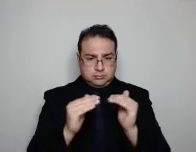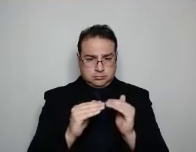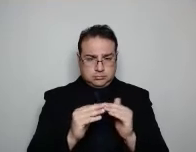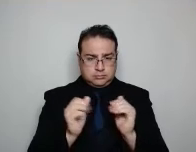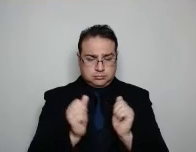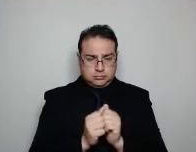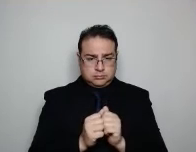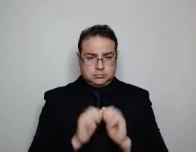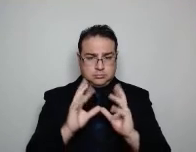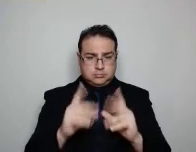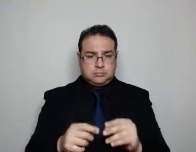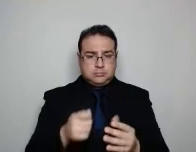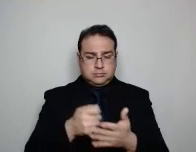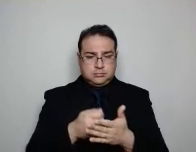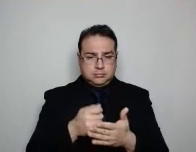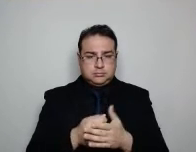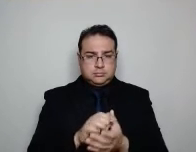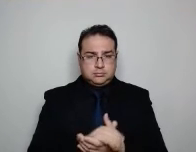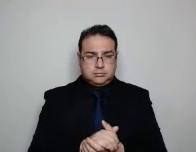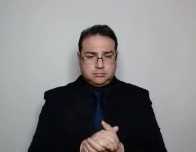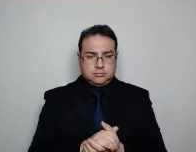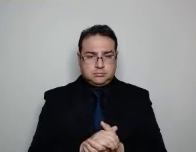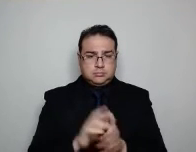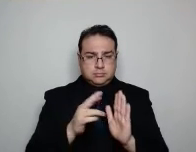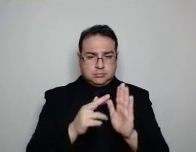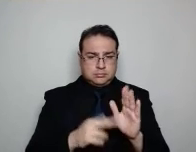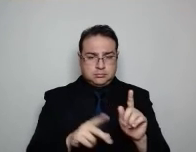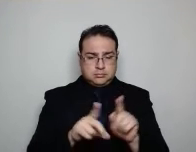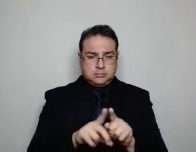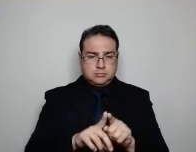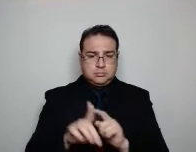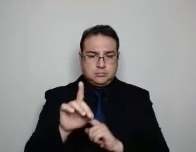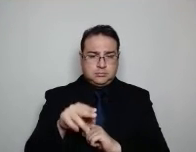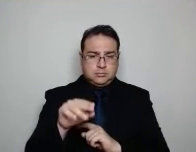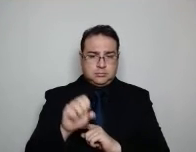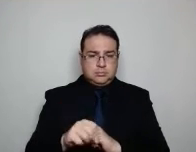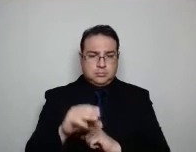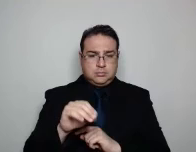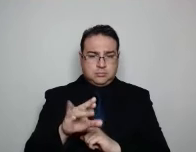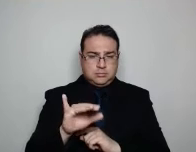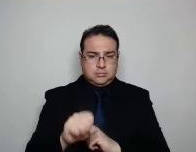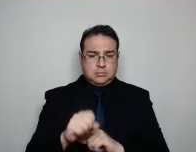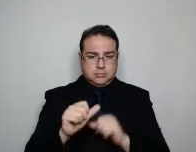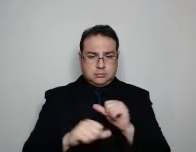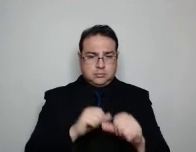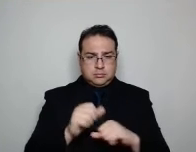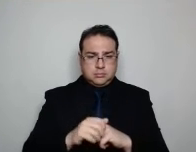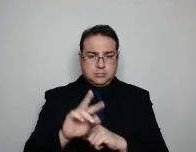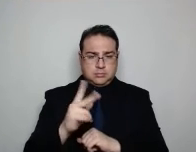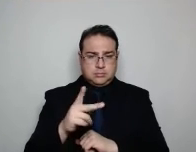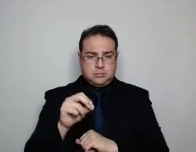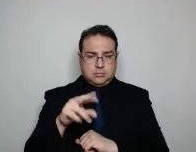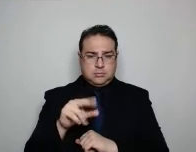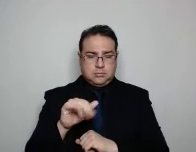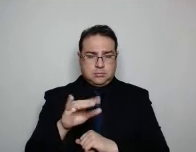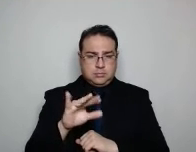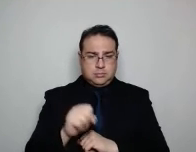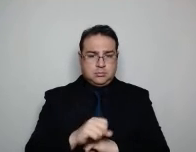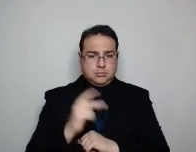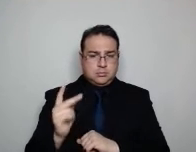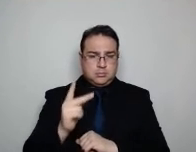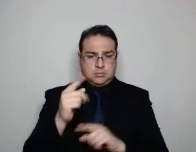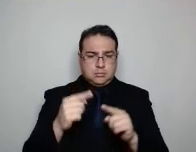de fazer. Com relação também aos danos morais, agora eu estou modificando com relação aos honorários. Né? O valor da causa eu achei